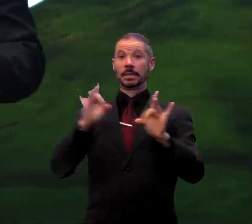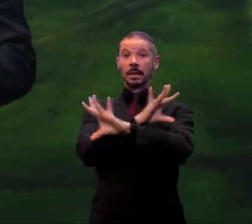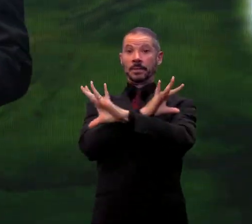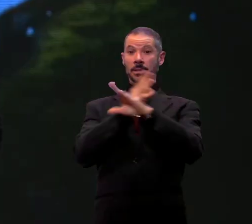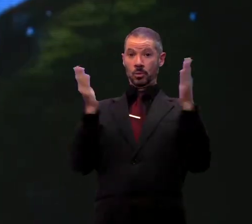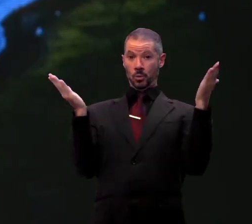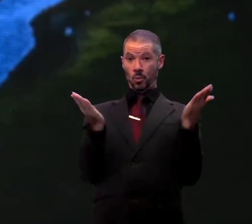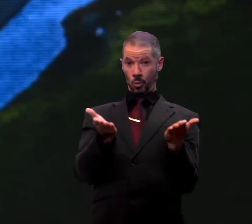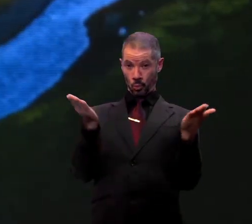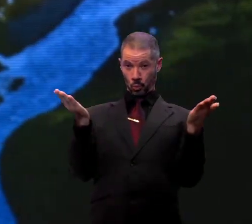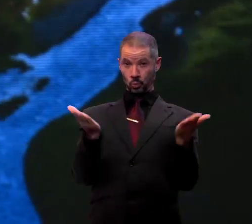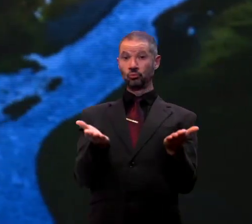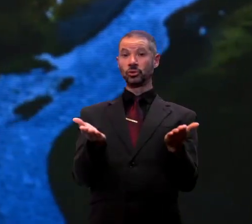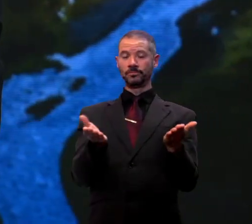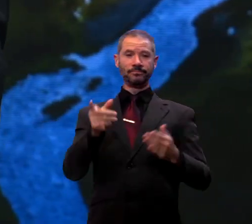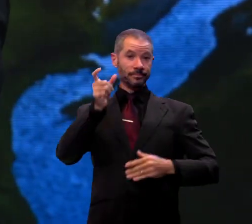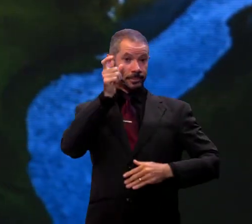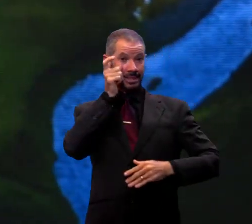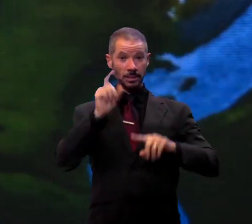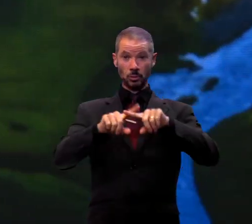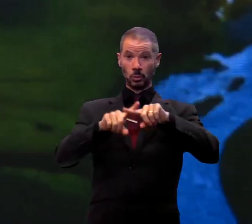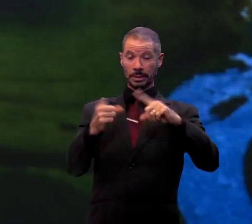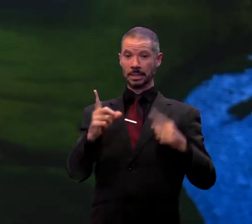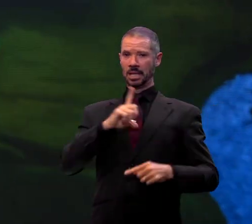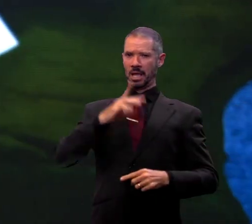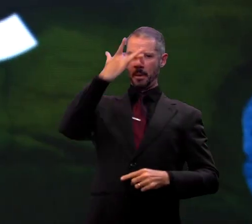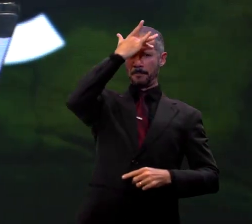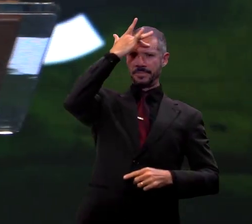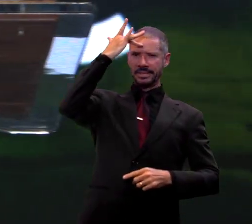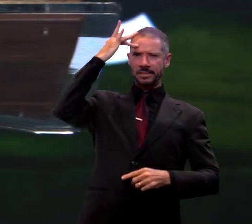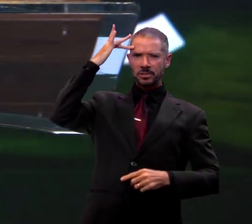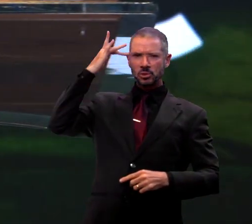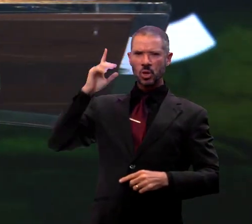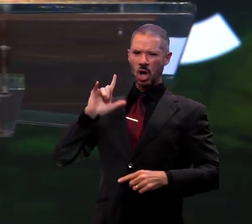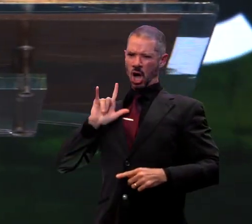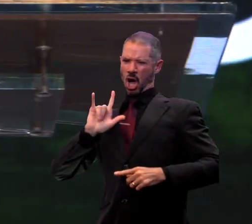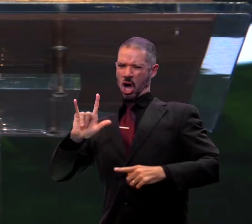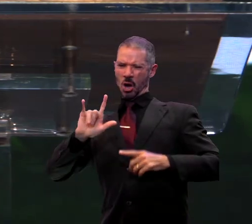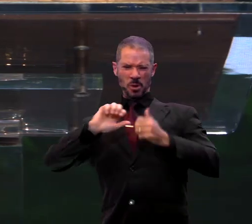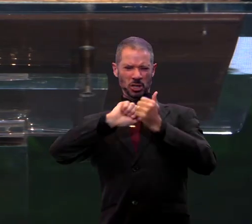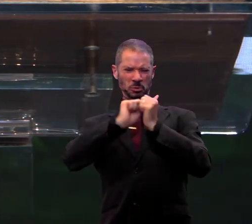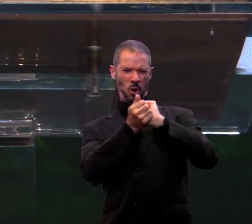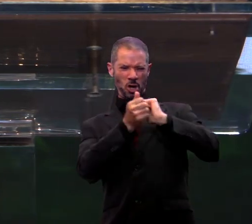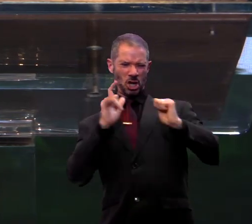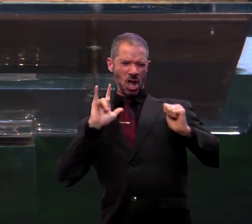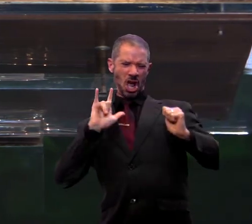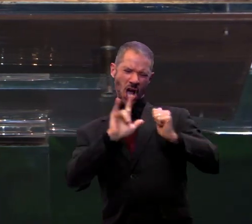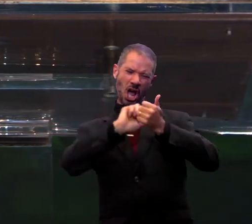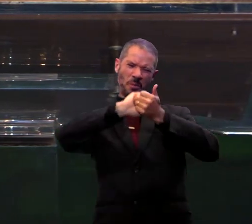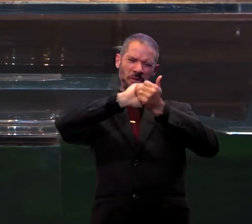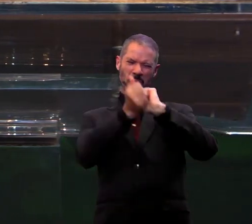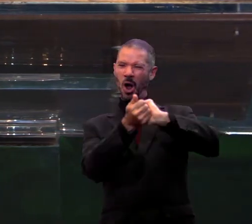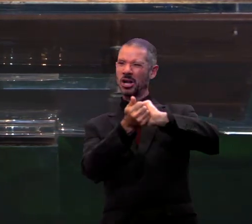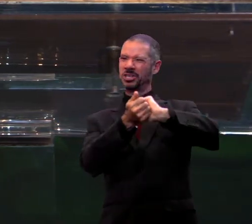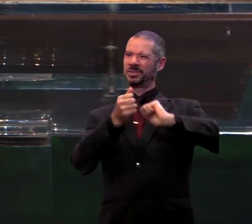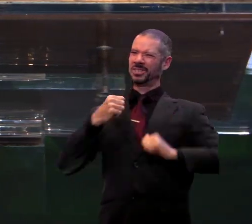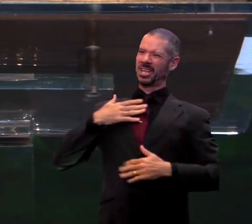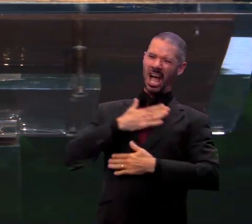aí hoje, né? É interessante porque tem gente que diz que ama o esporte, não é assim? Ama o